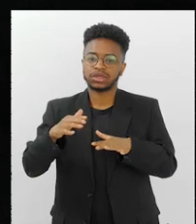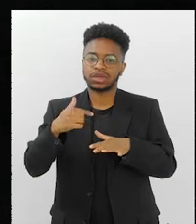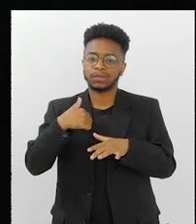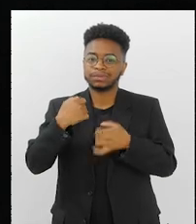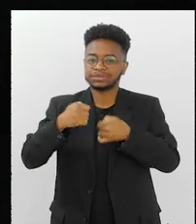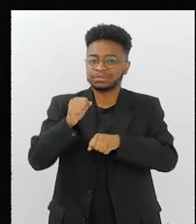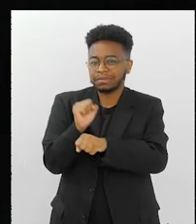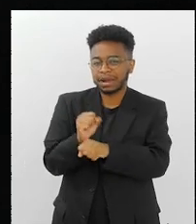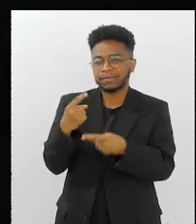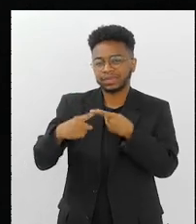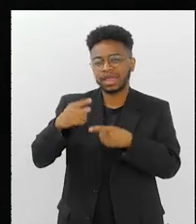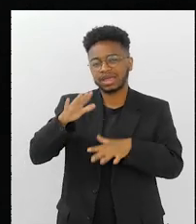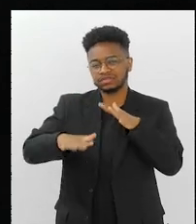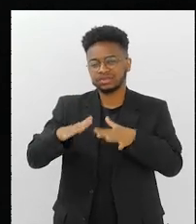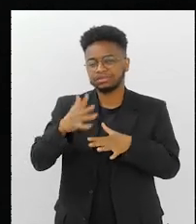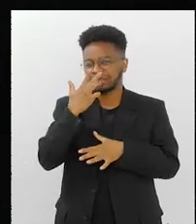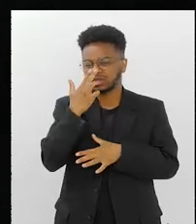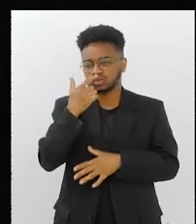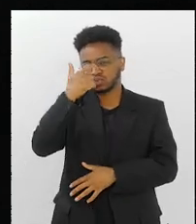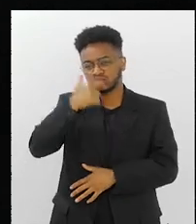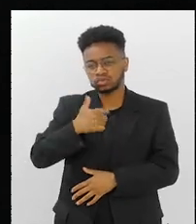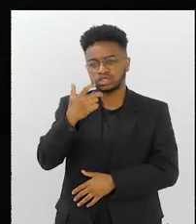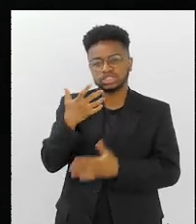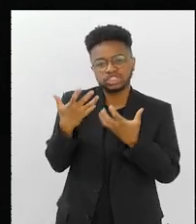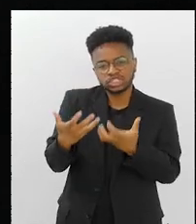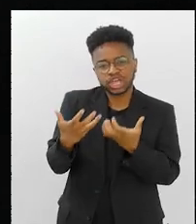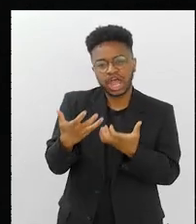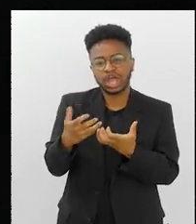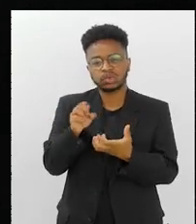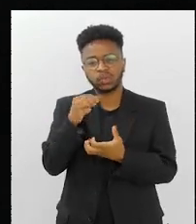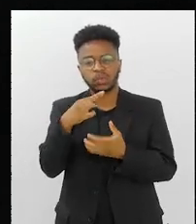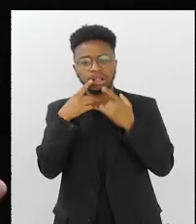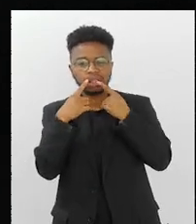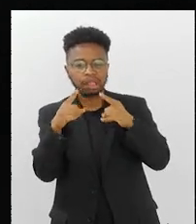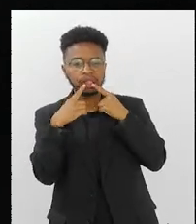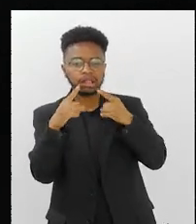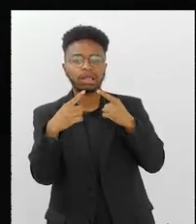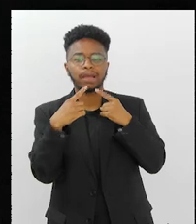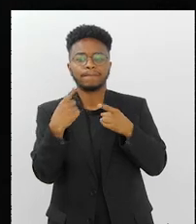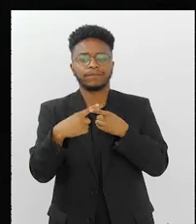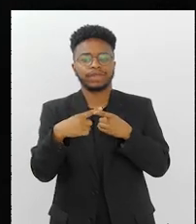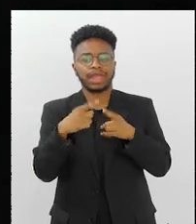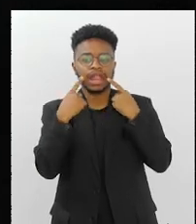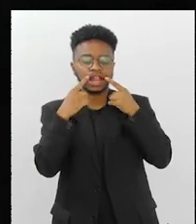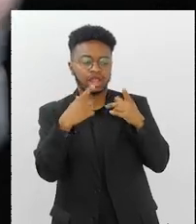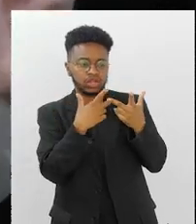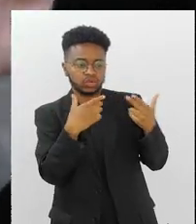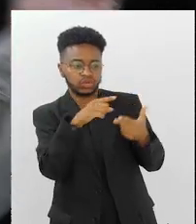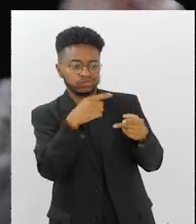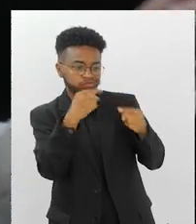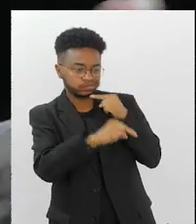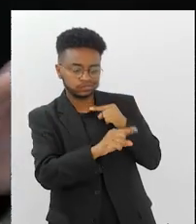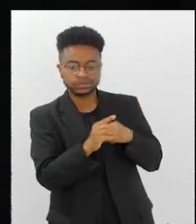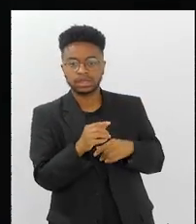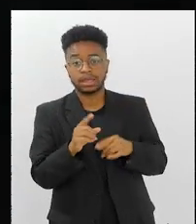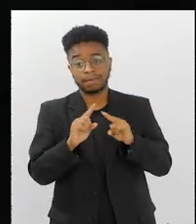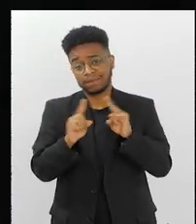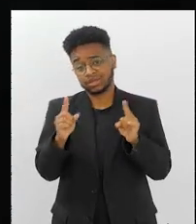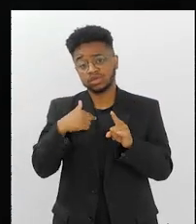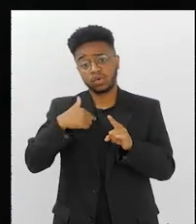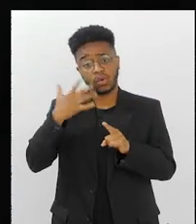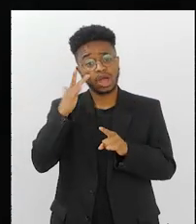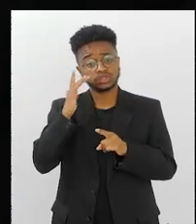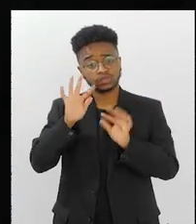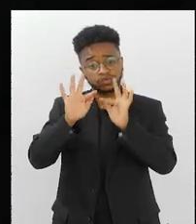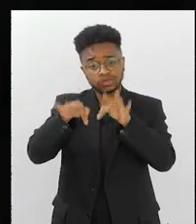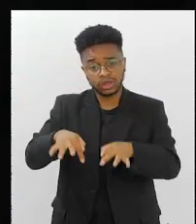até tem que dar uma recuada porque eu passo às vezes uma imagem de chato e de sei lá de cricri porque reclamou porque tá mas cara Acho que no